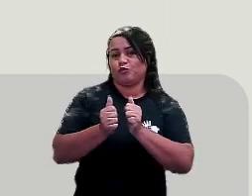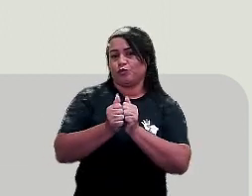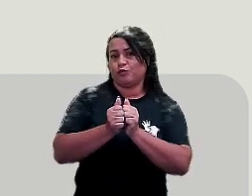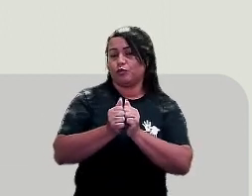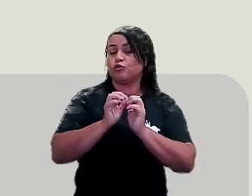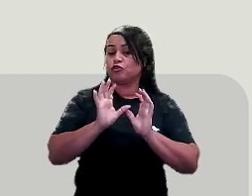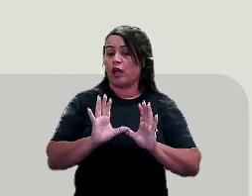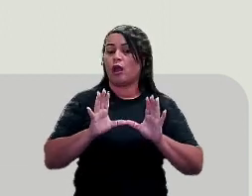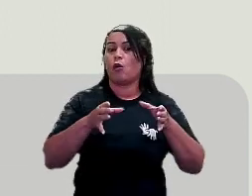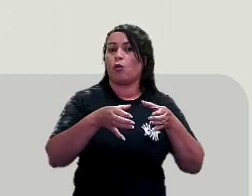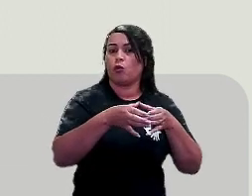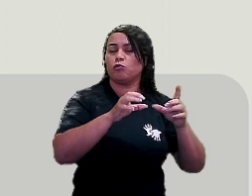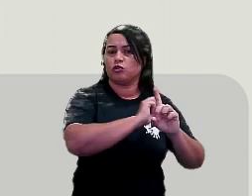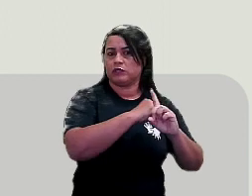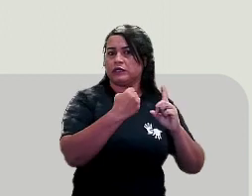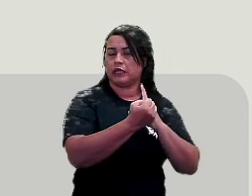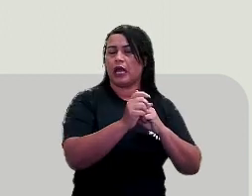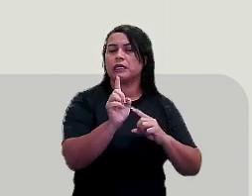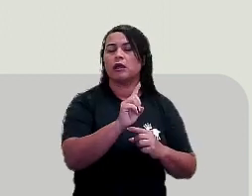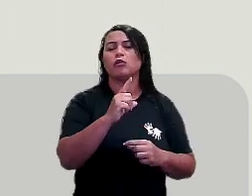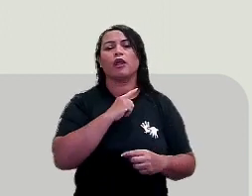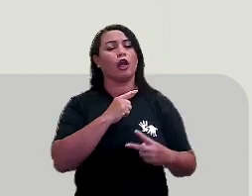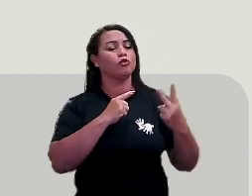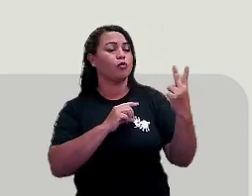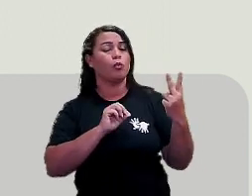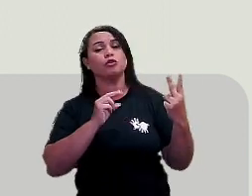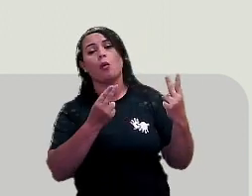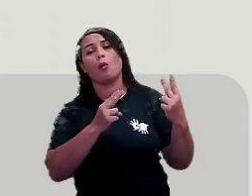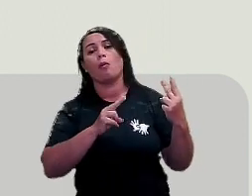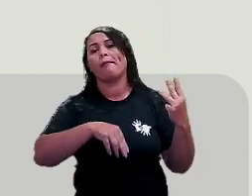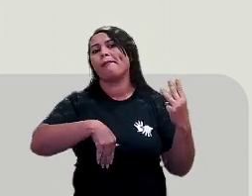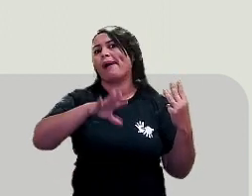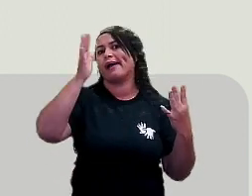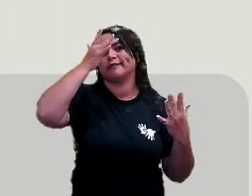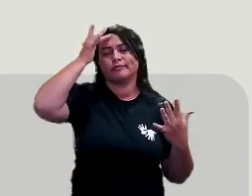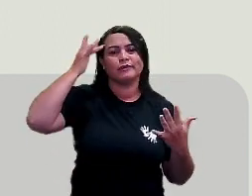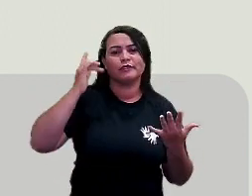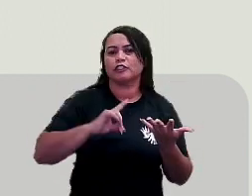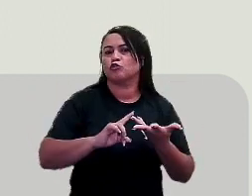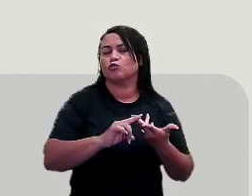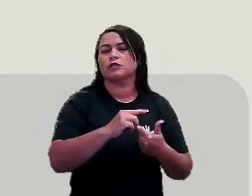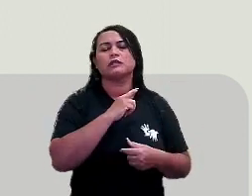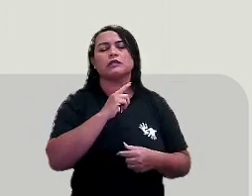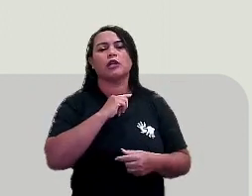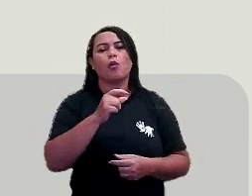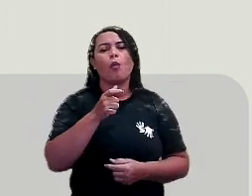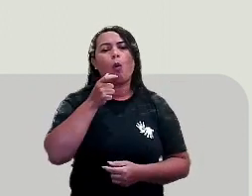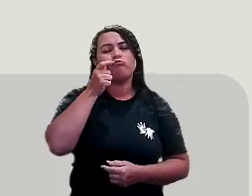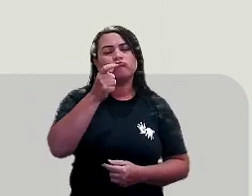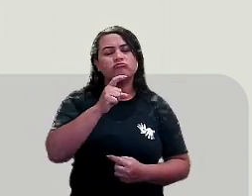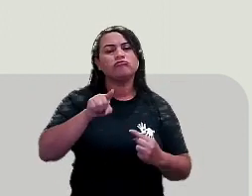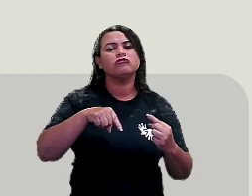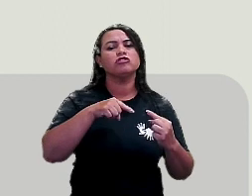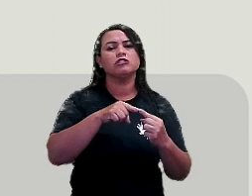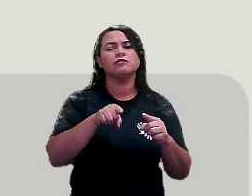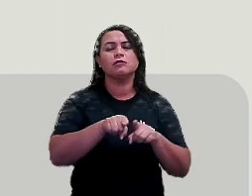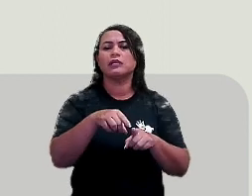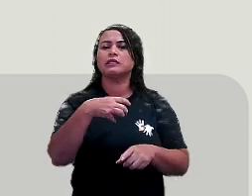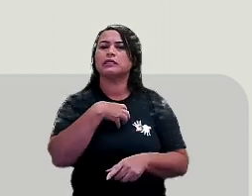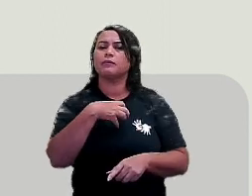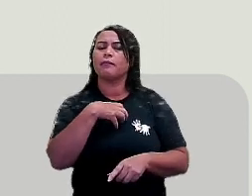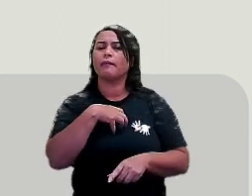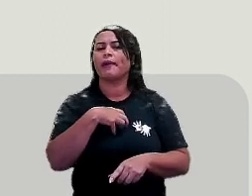sociais, não. São duas ou mais pessoas que têm objetivos e interesses comuns. Sentimentos é uma